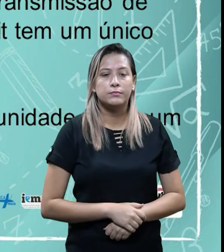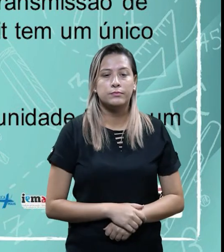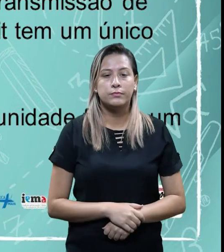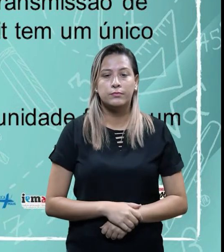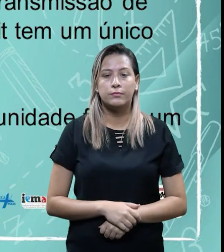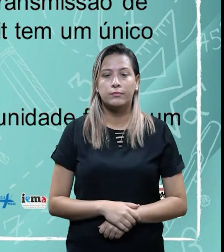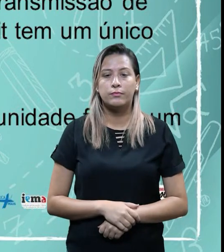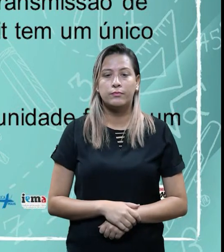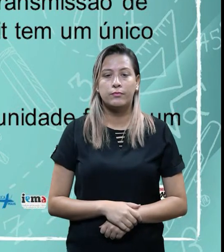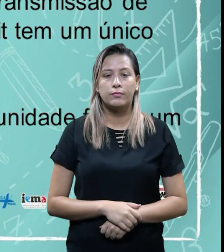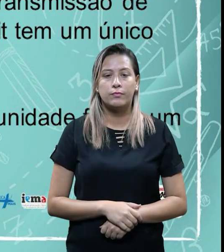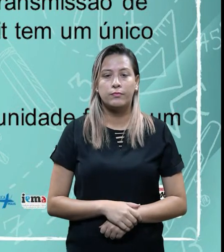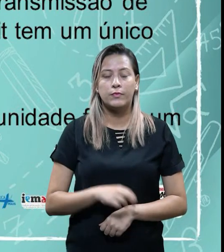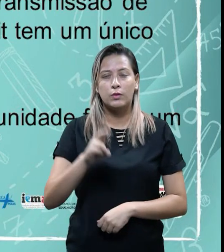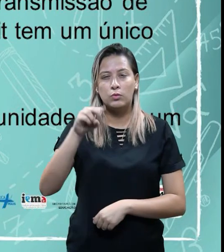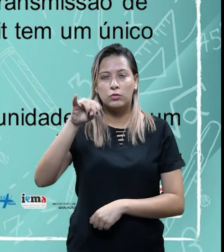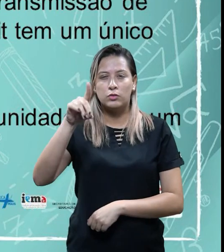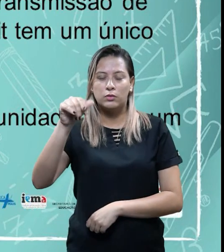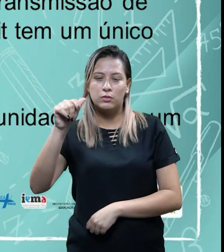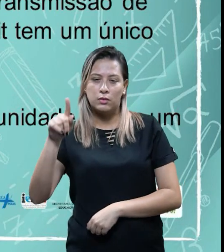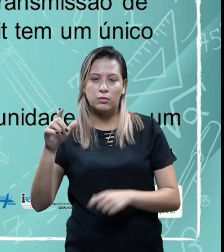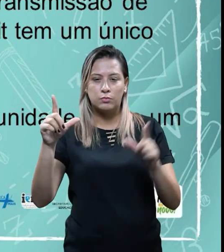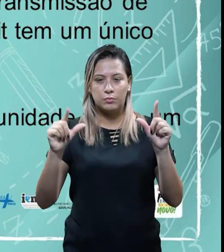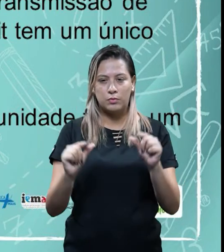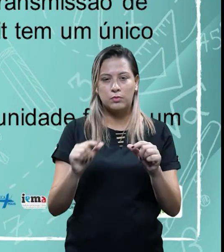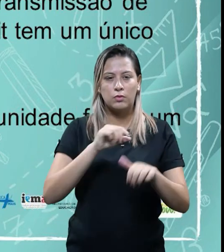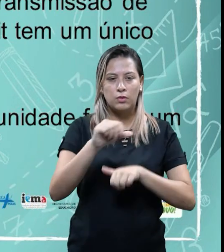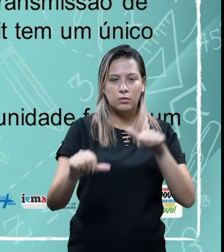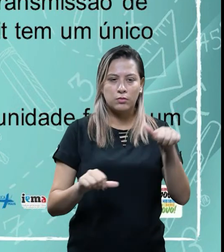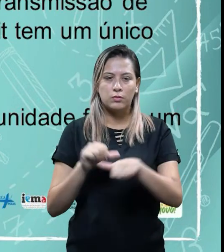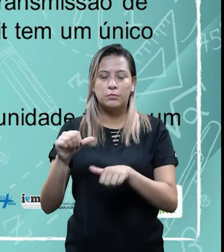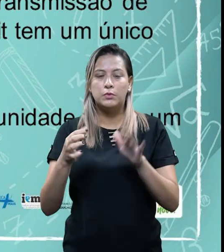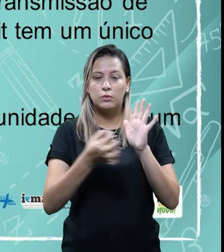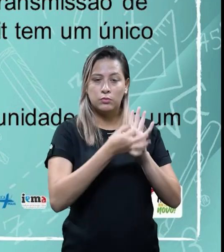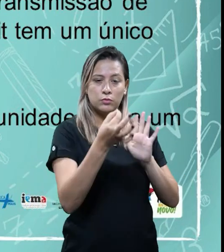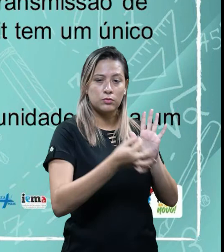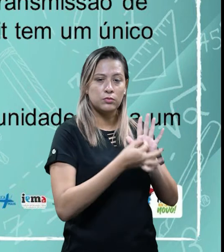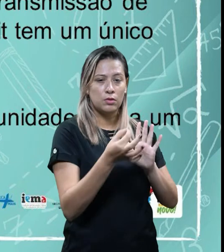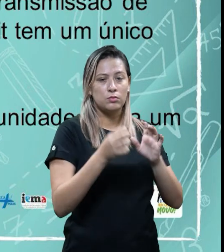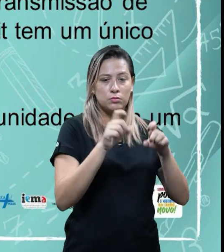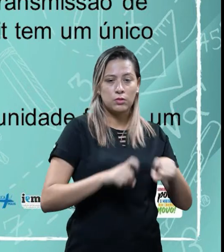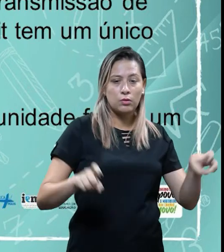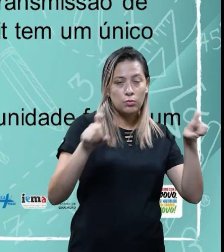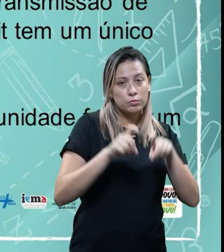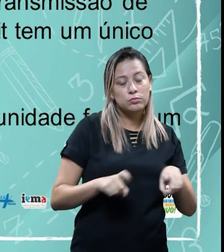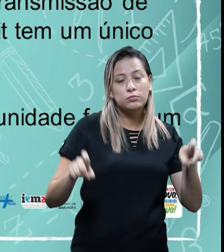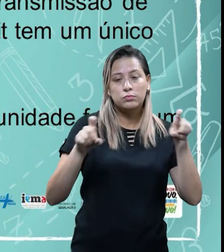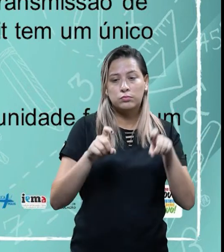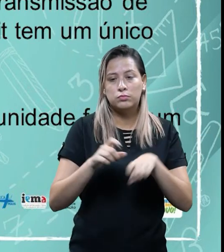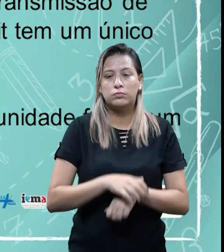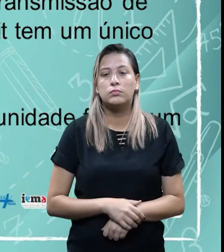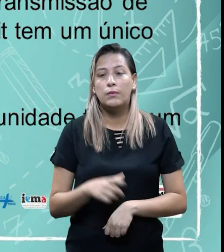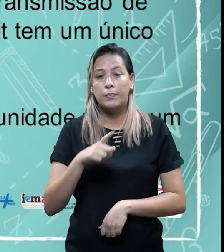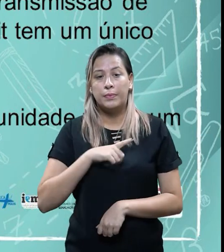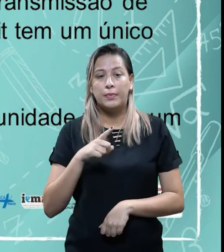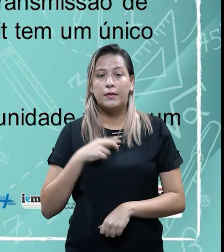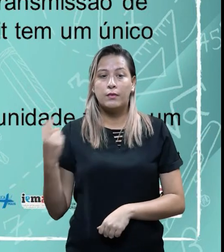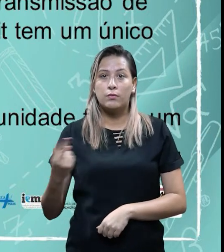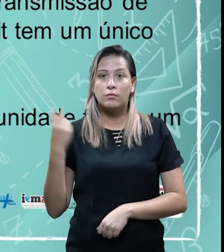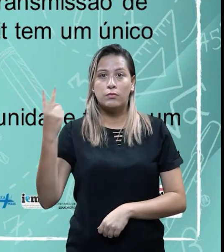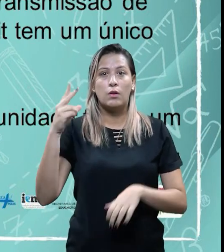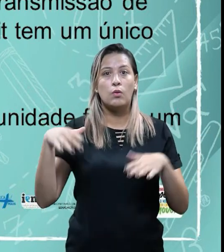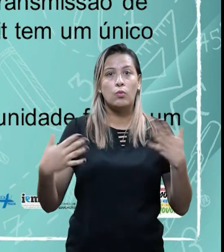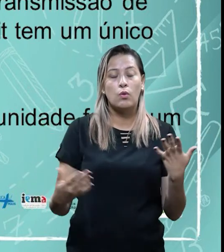de transmissão de dados usadas na computação e informática. Um bit tem um único valor, 0 ou